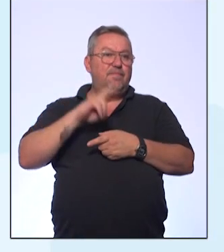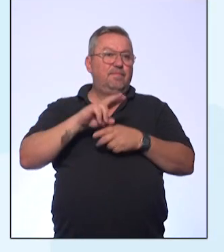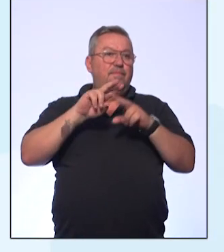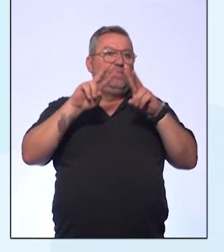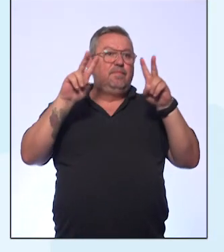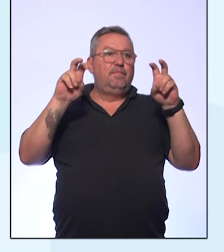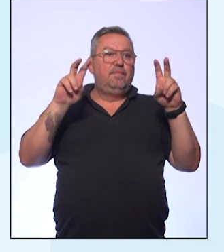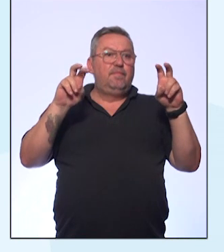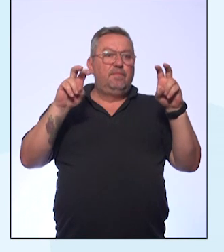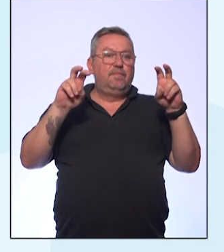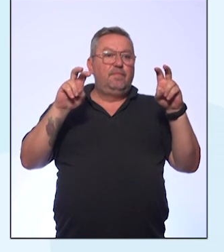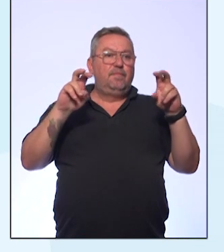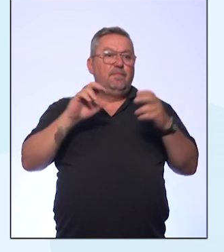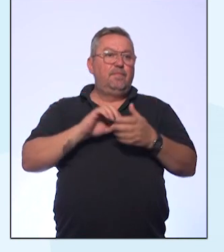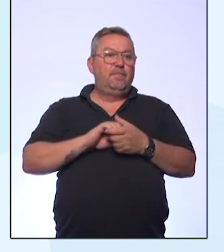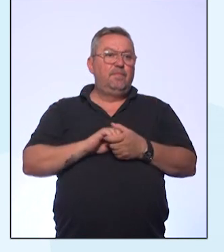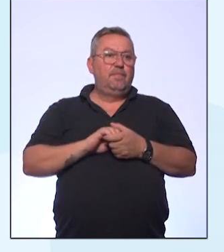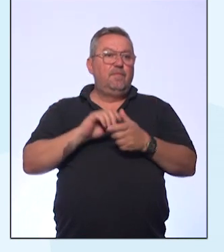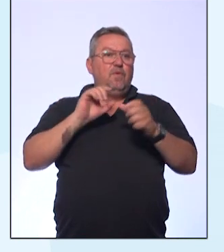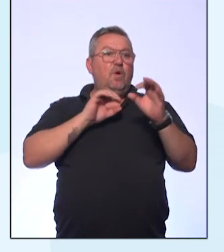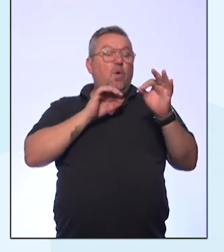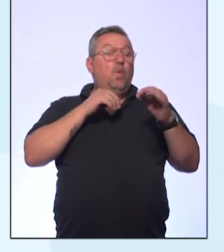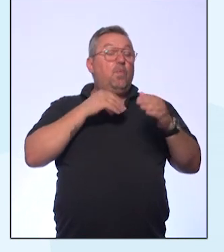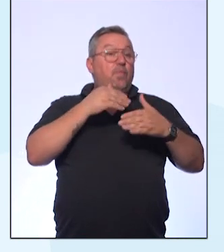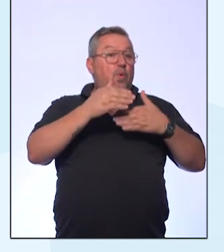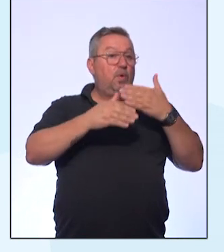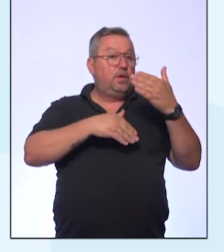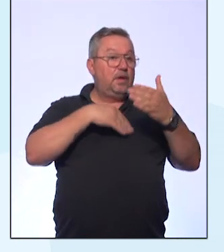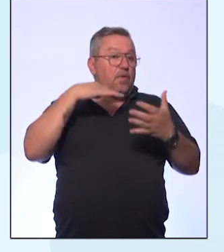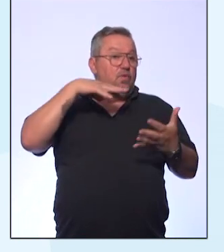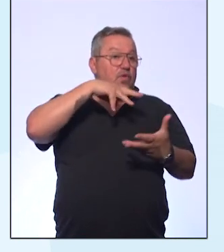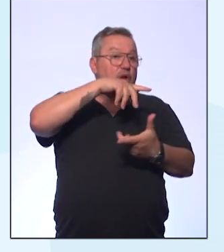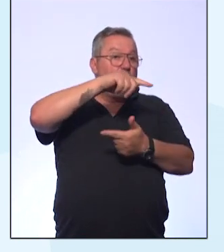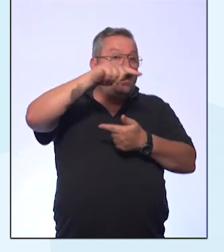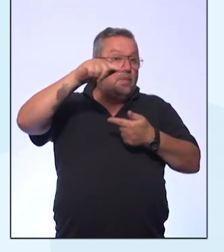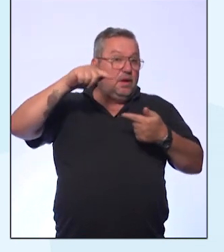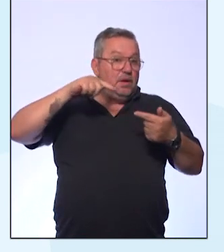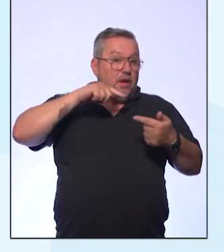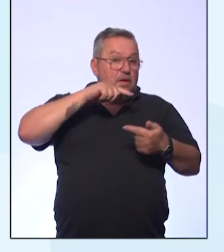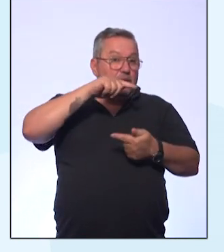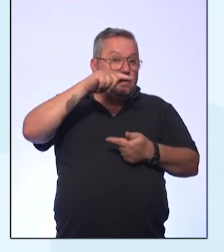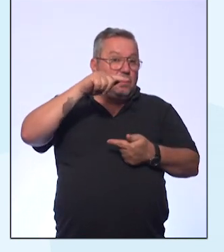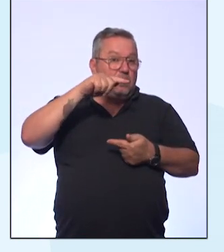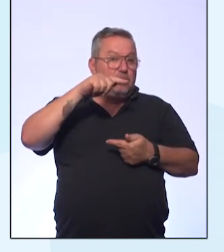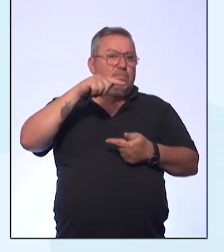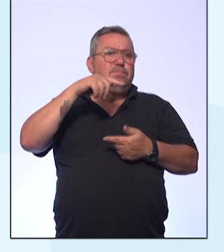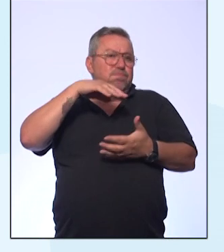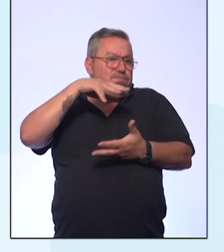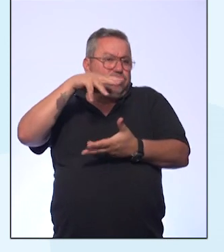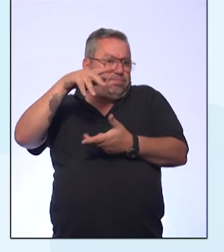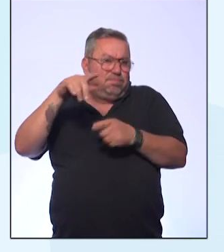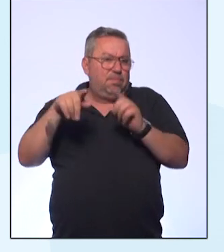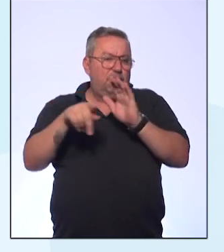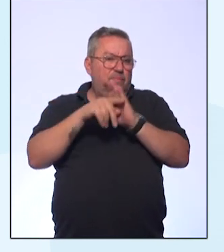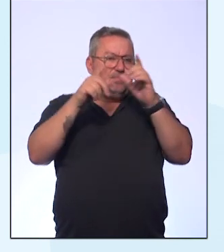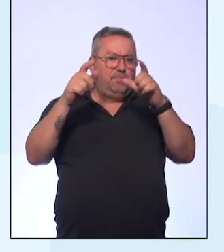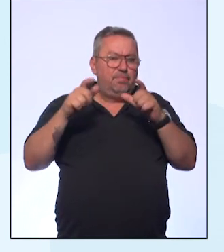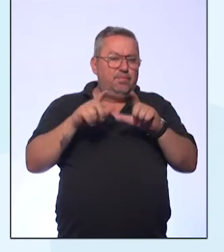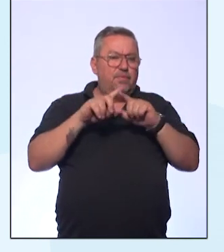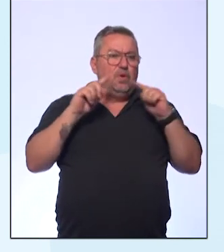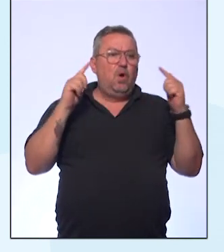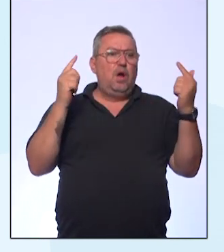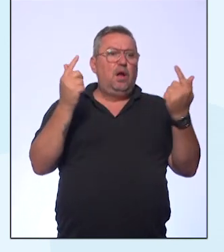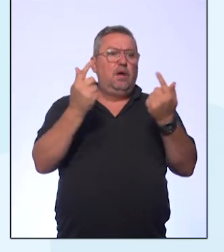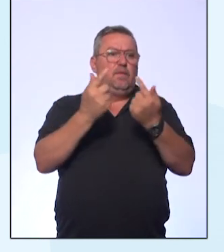assunto muito importante, que é o processo de globalização, leva à mundialização do espaço geográfico.